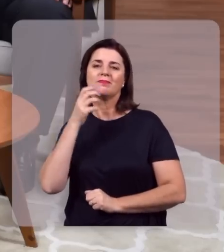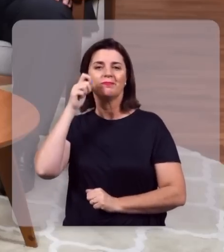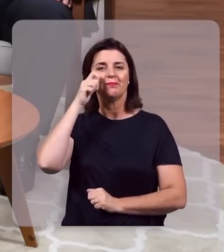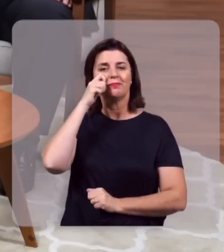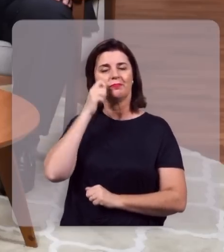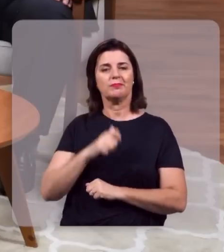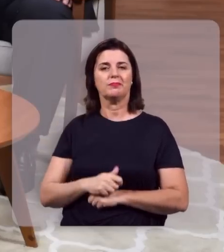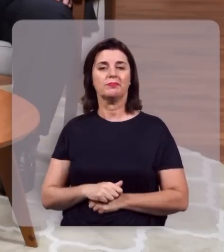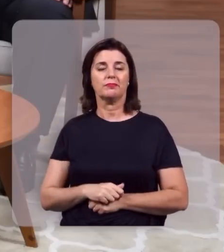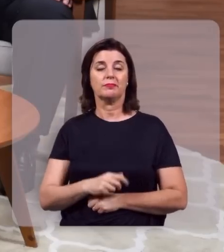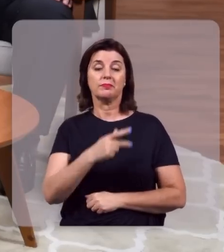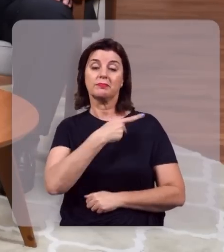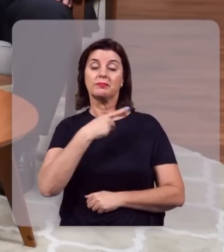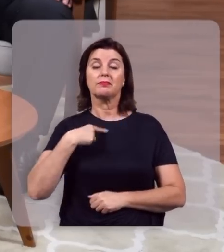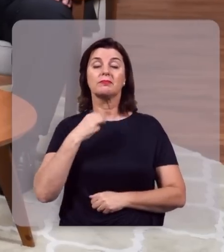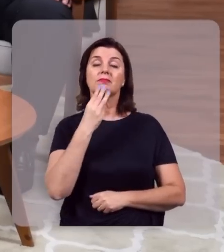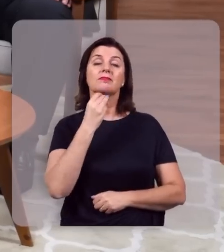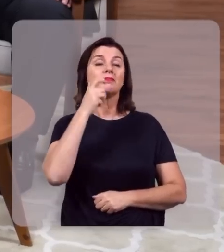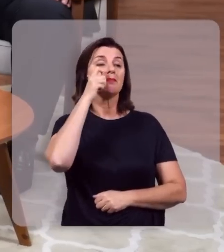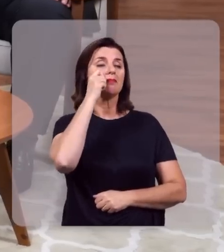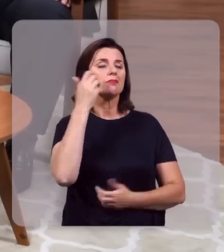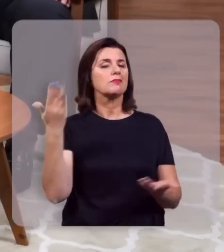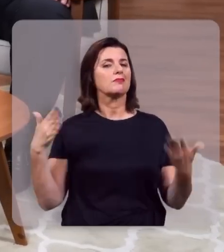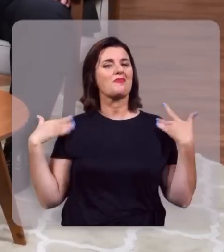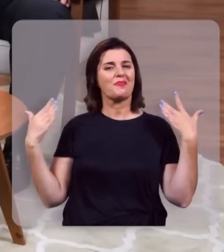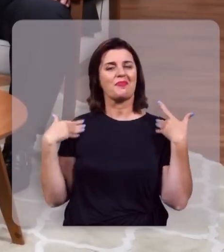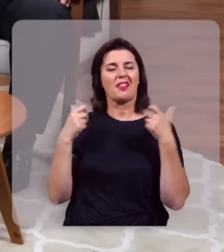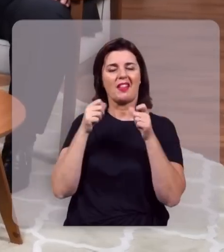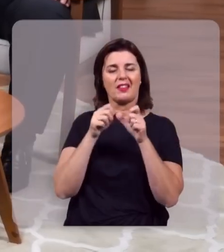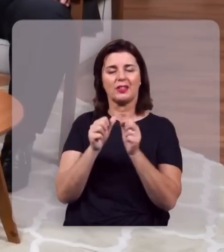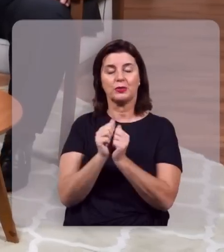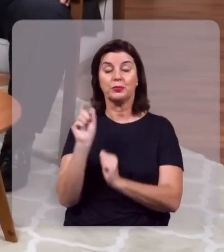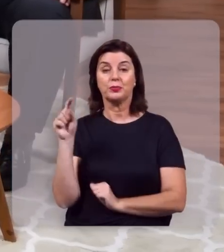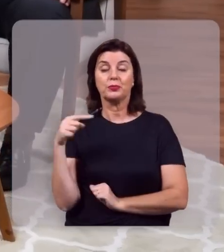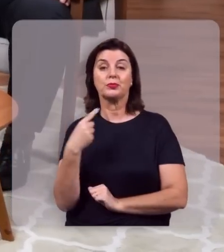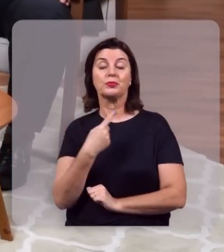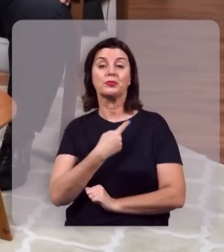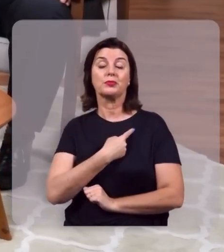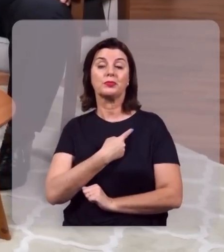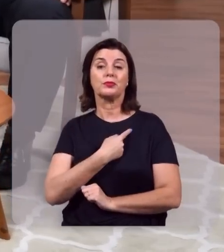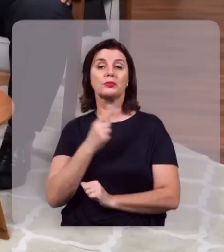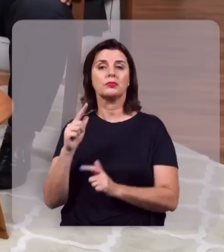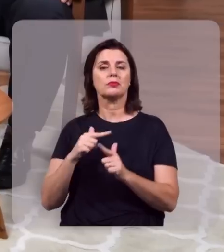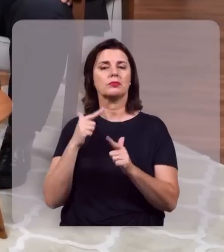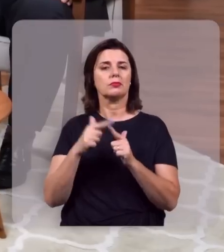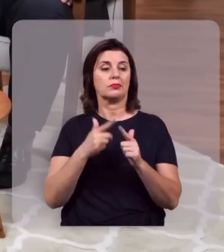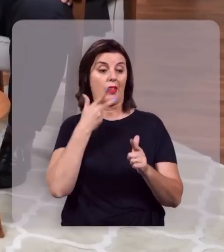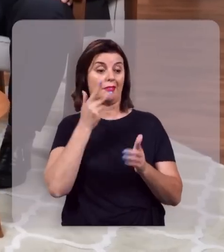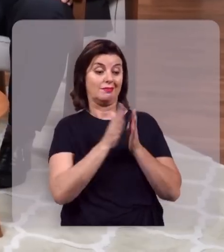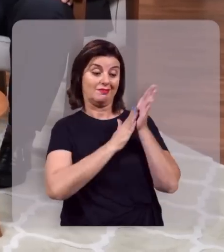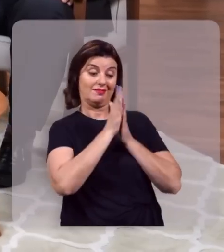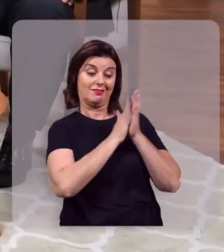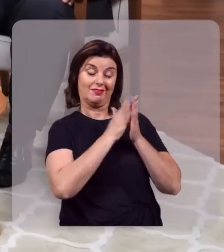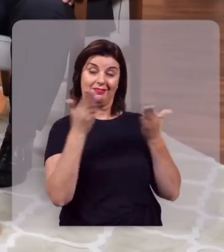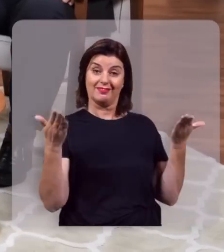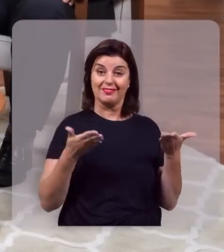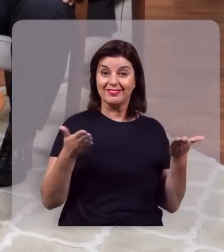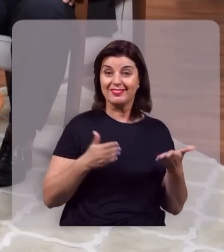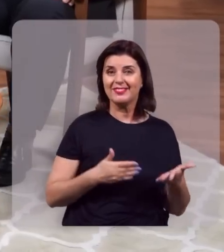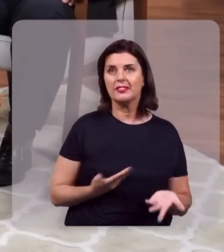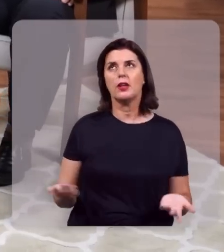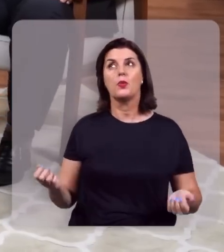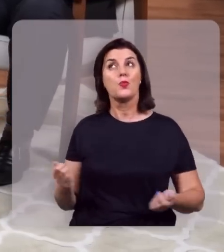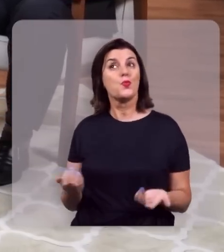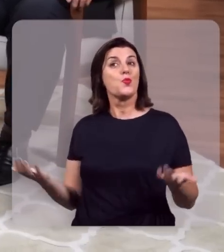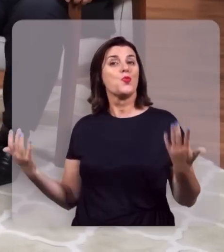Roster Guimarães. Reverendo Roster, que alegria tê-lo mais uma vez aqui. Vamos falar de ansiedade? Ansioso pelo programa de hoje? Uau, que